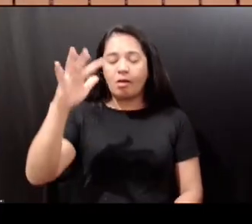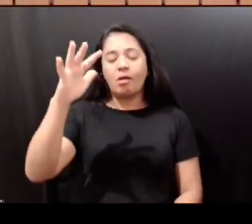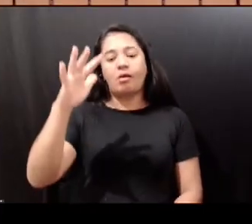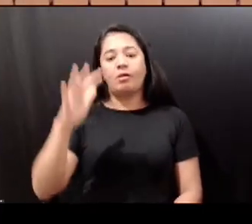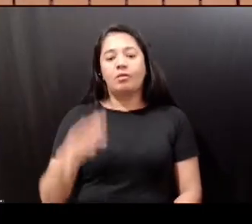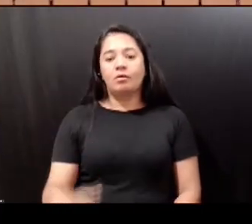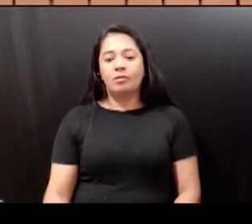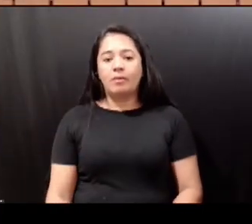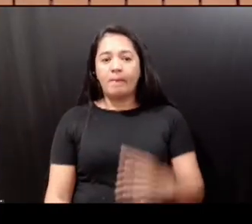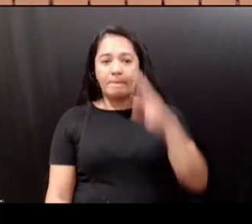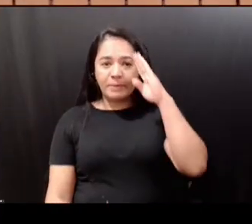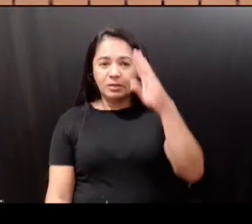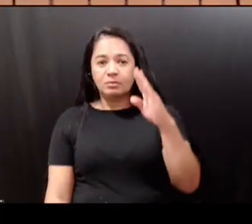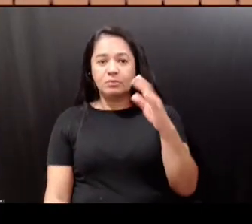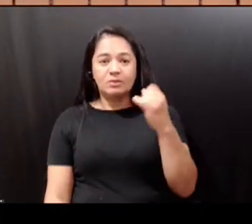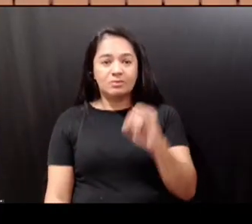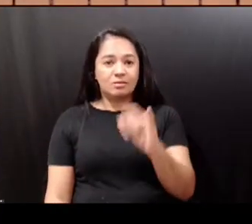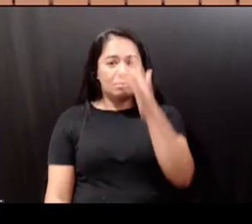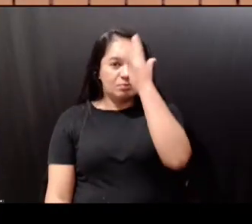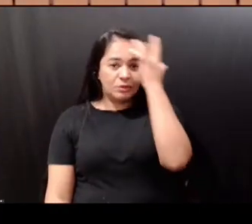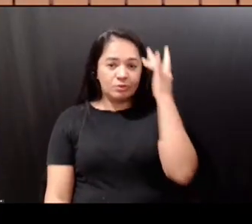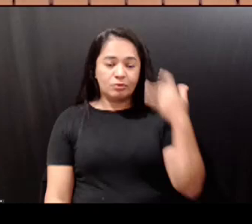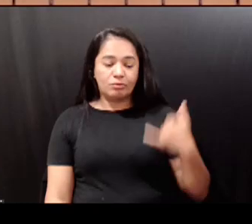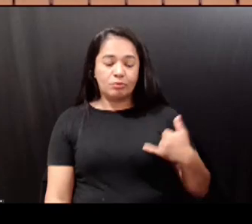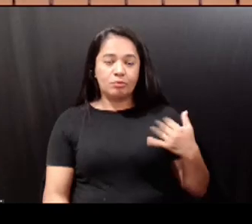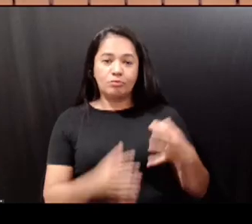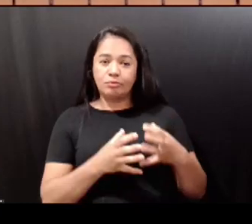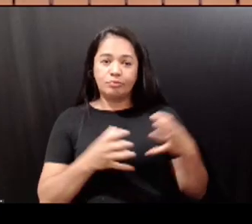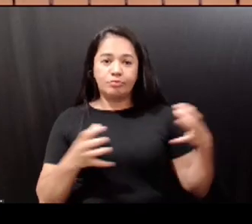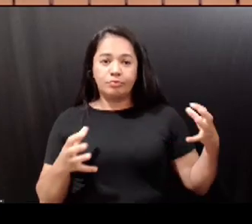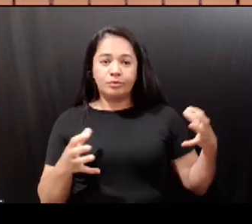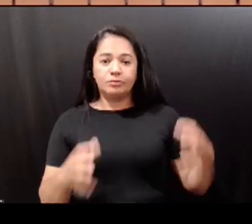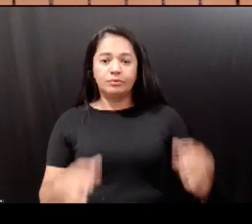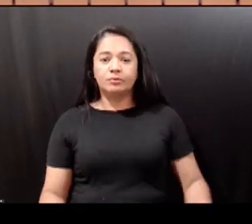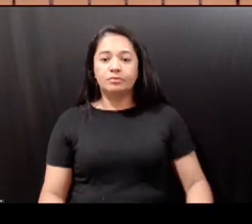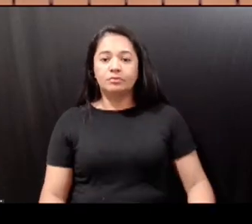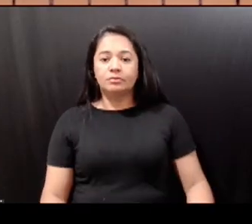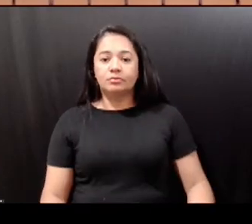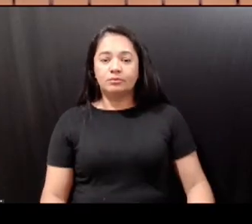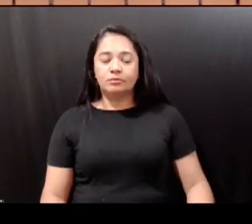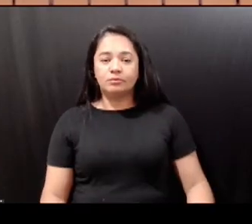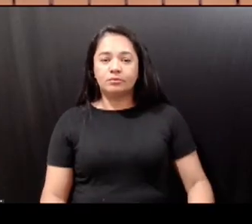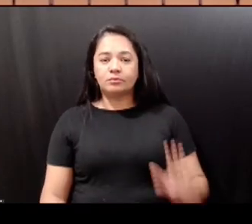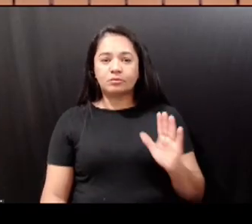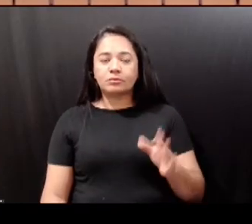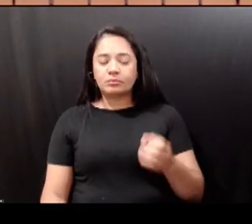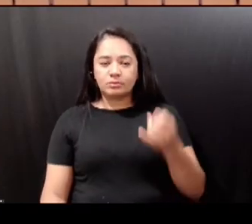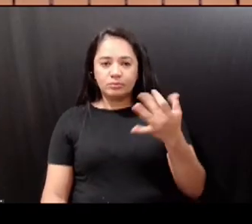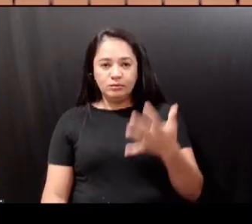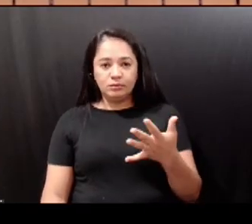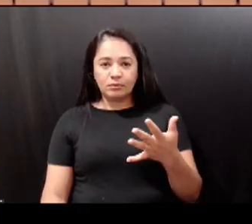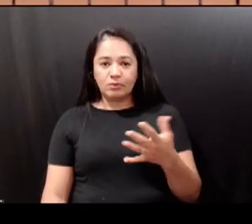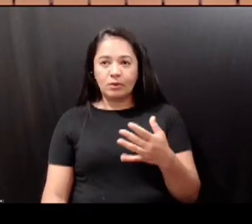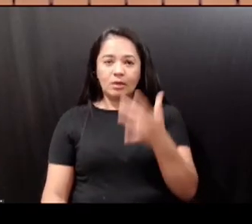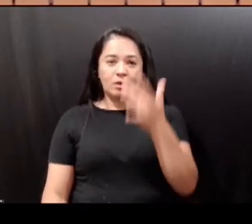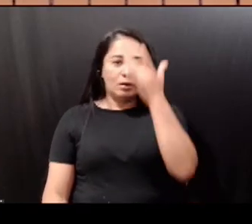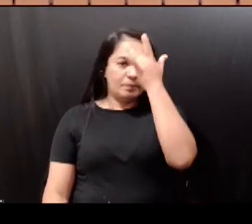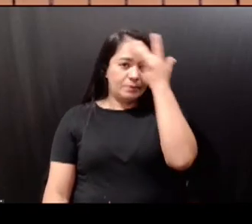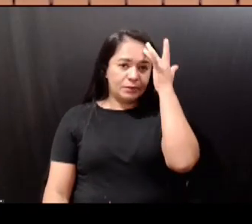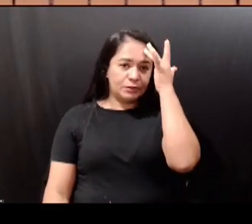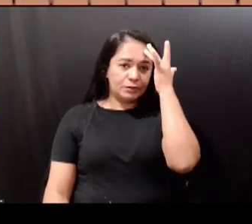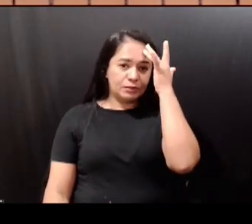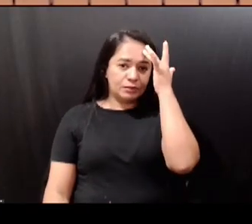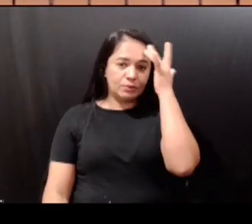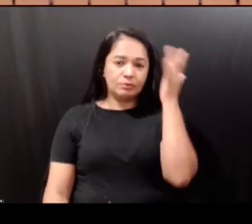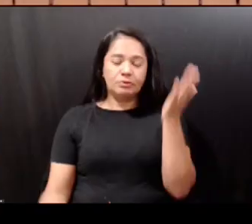uma idade mais avançada. E eu acabei de falar aqui para o senhor, quando a pessoa ela vai marcar uma